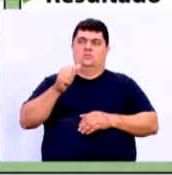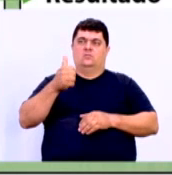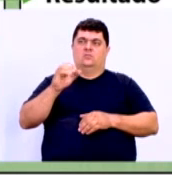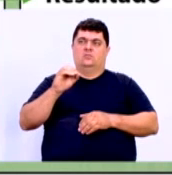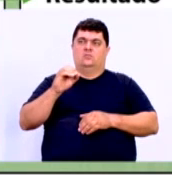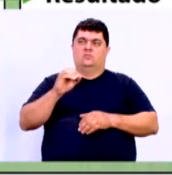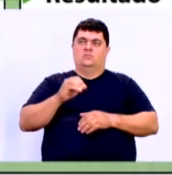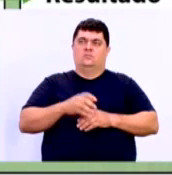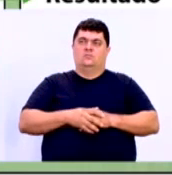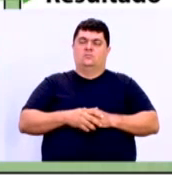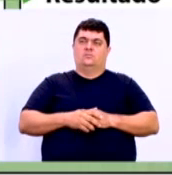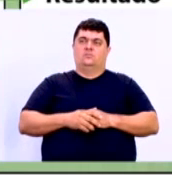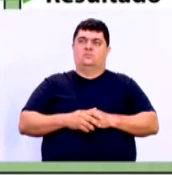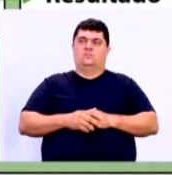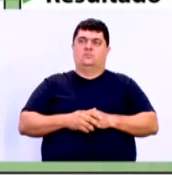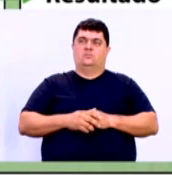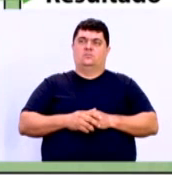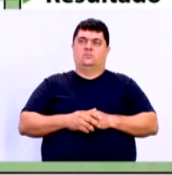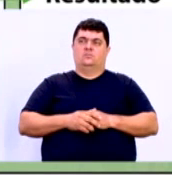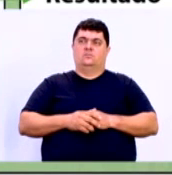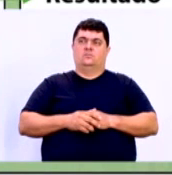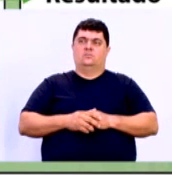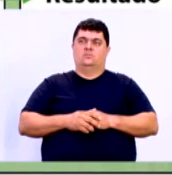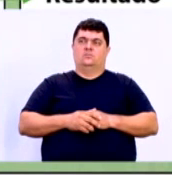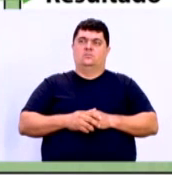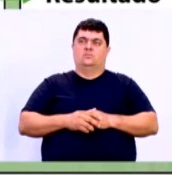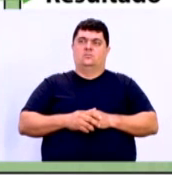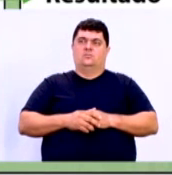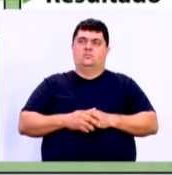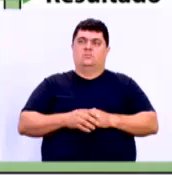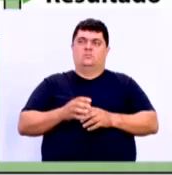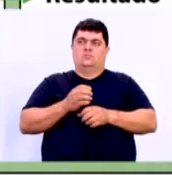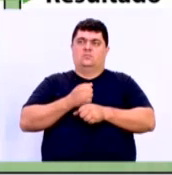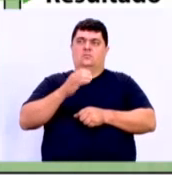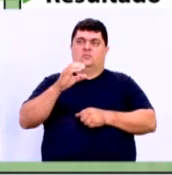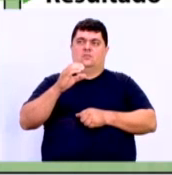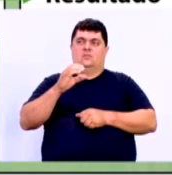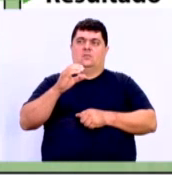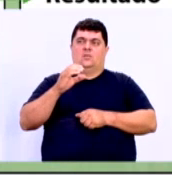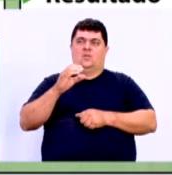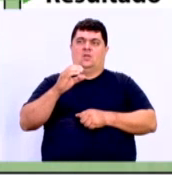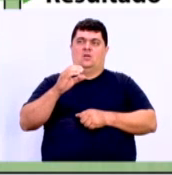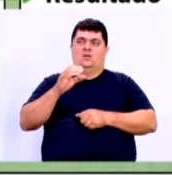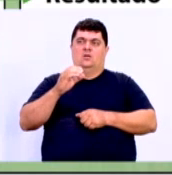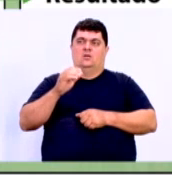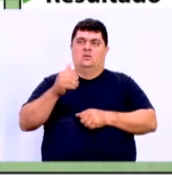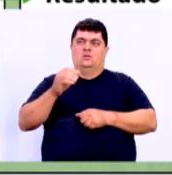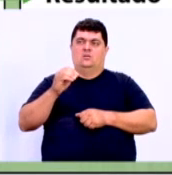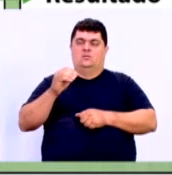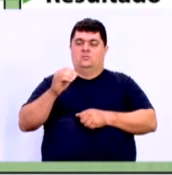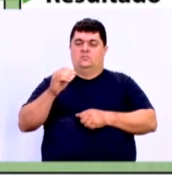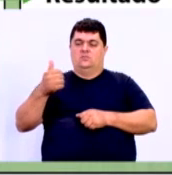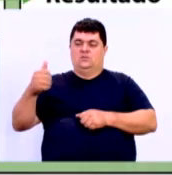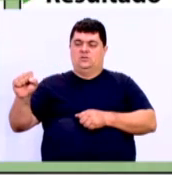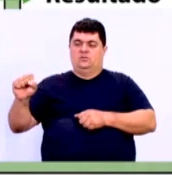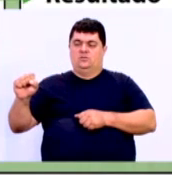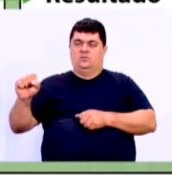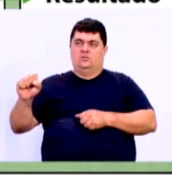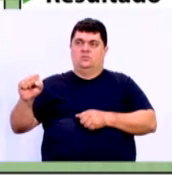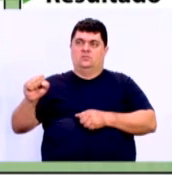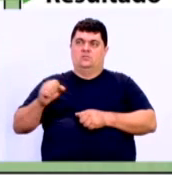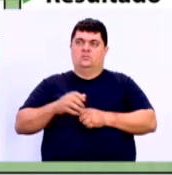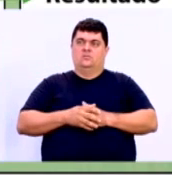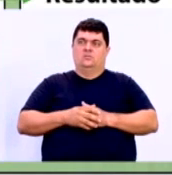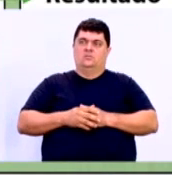10, né? Isso aí. Então, qual vai ser o custo do produto do C? 10 mais 8,